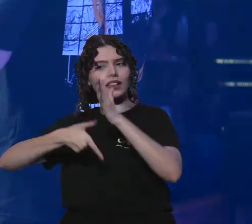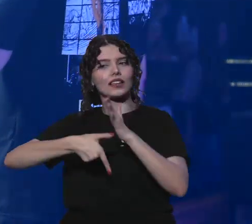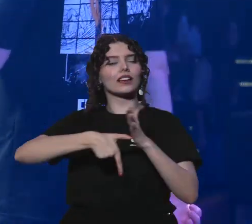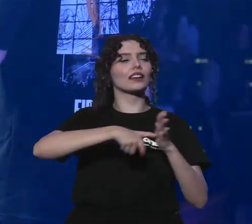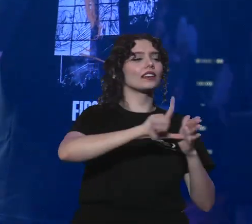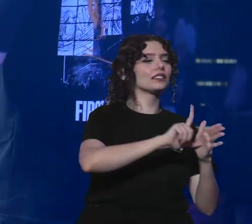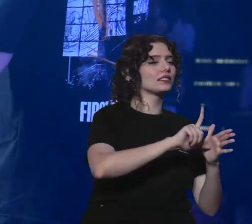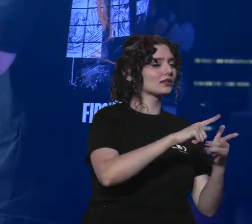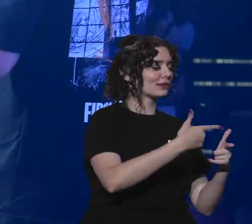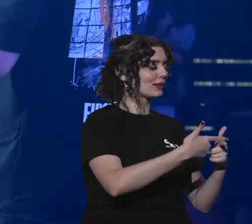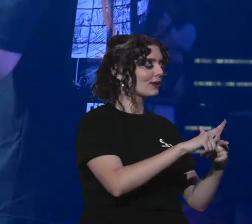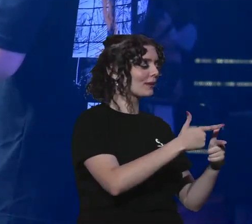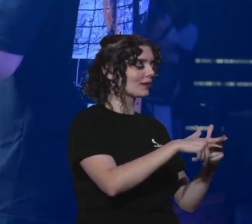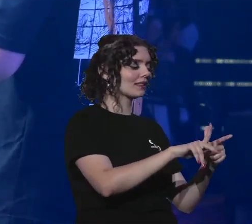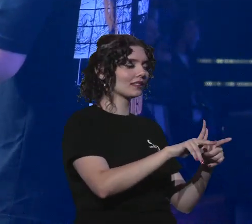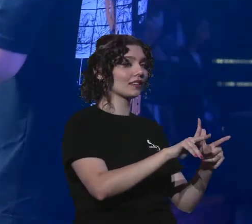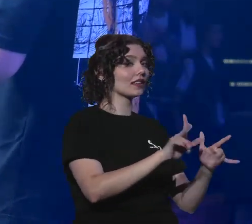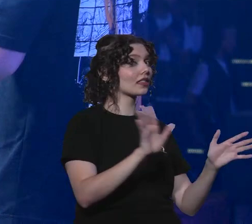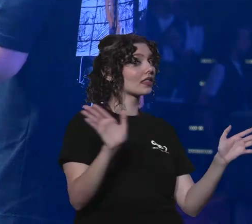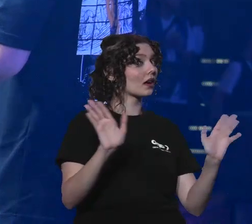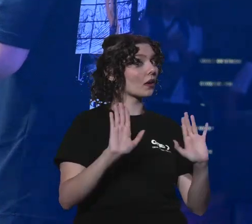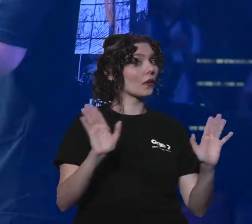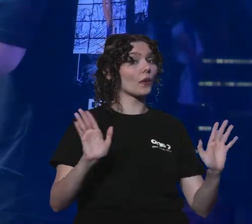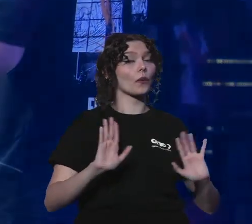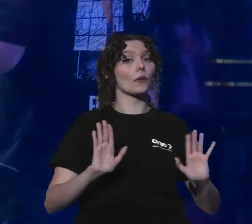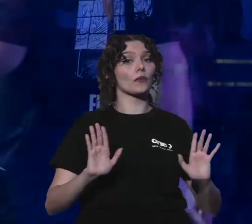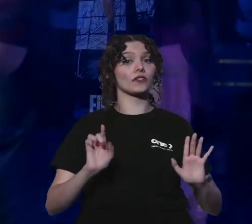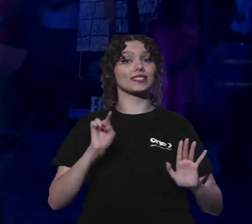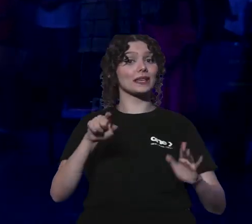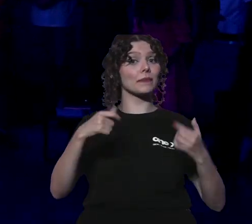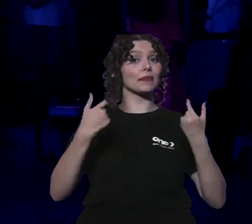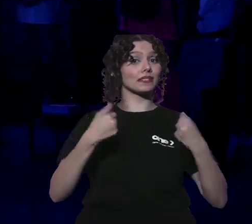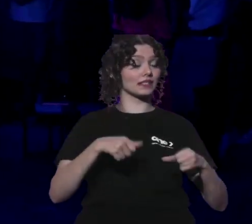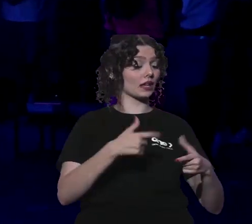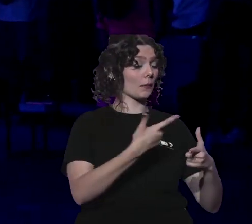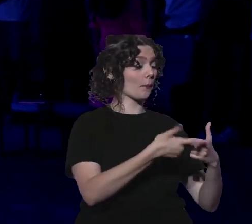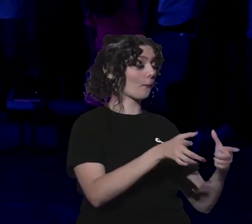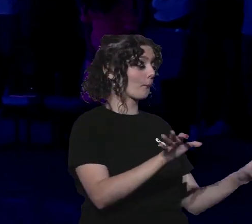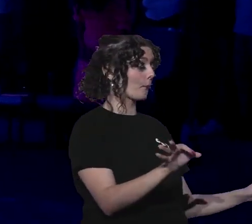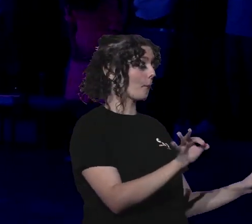a sua vida, porque a presença de Deus não vem com vida mal resolvida.